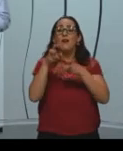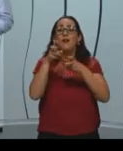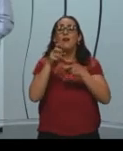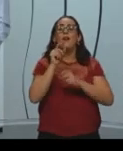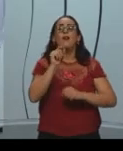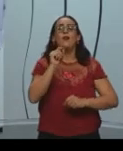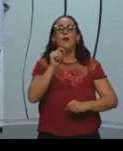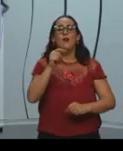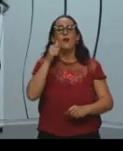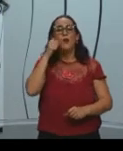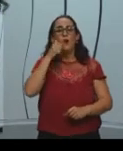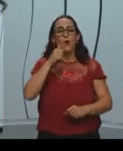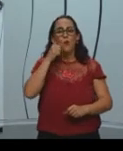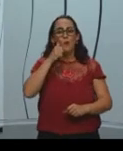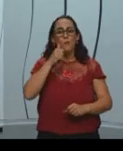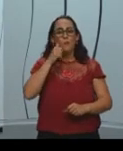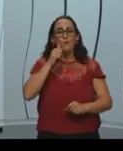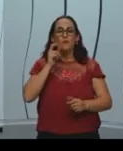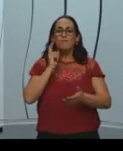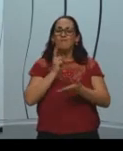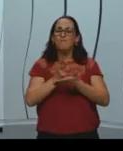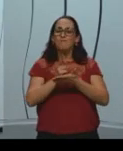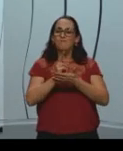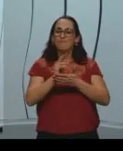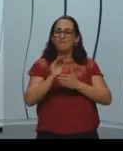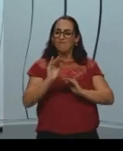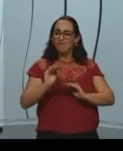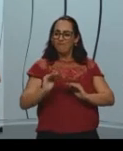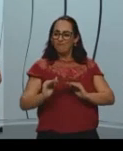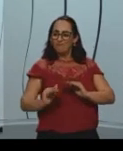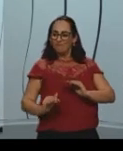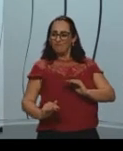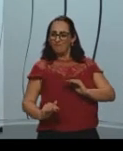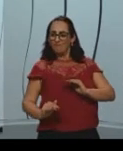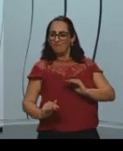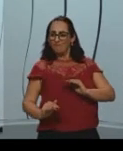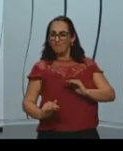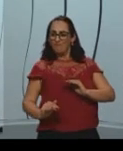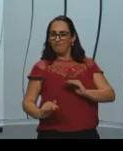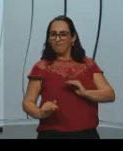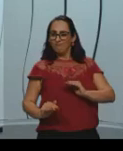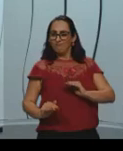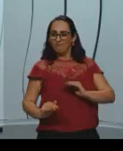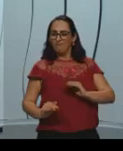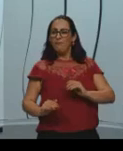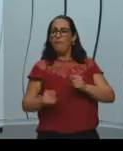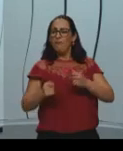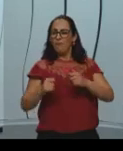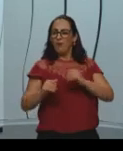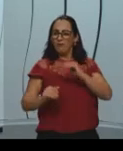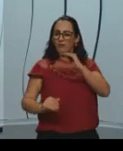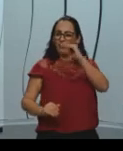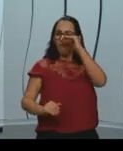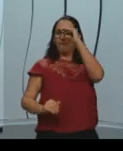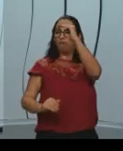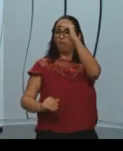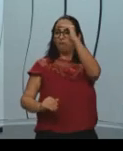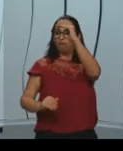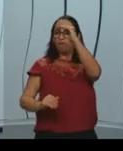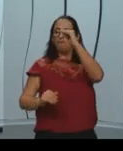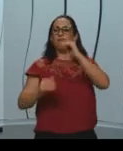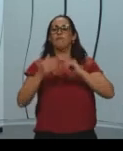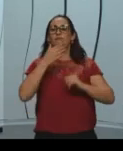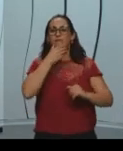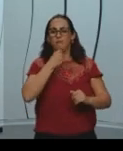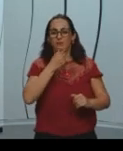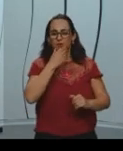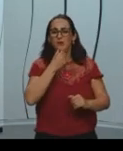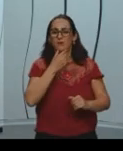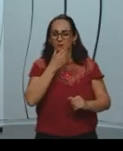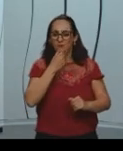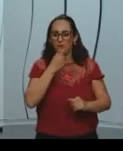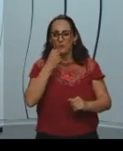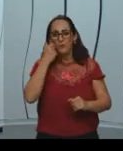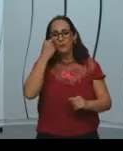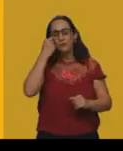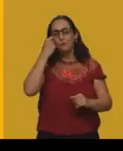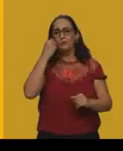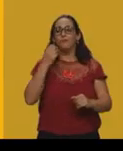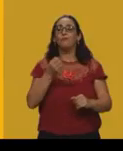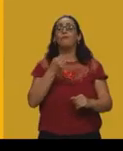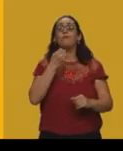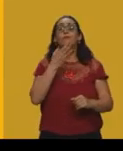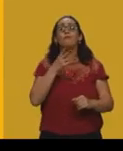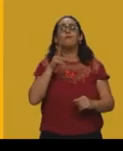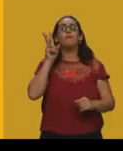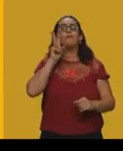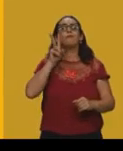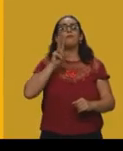nesse período colonial brasileiro. É até bom falar que não só nesse período, né, mas a gente tratando da sociedade